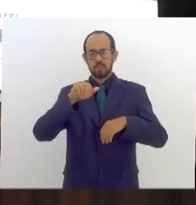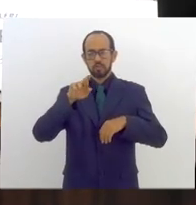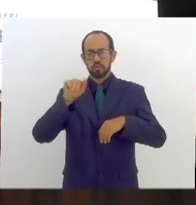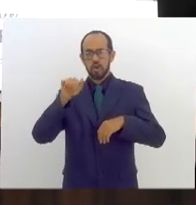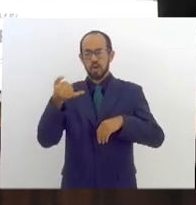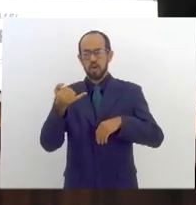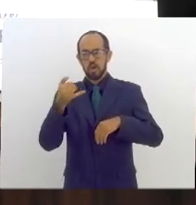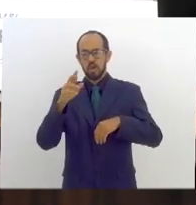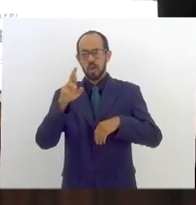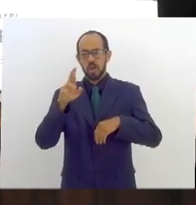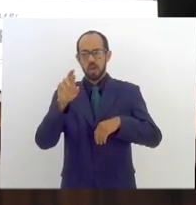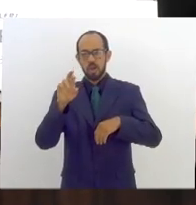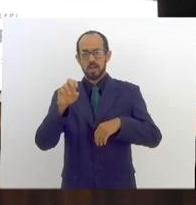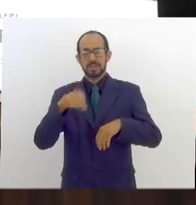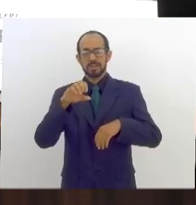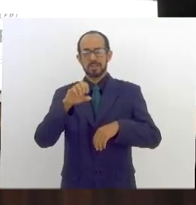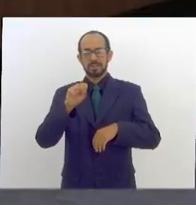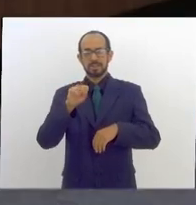mesa.